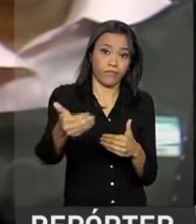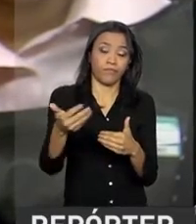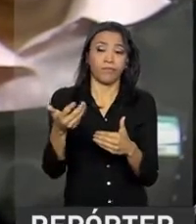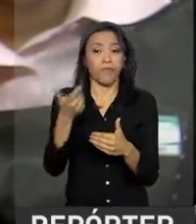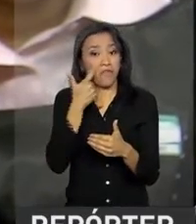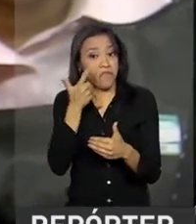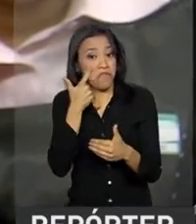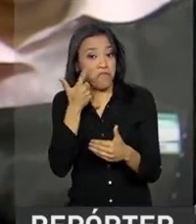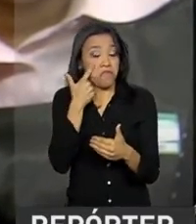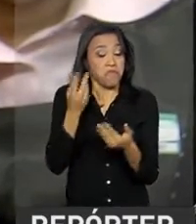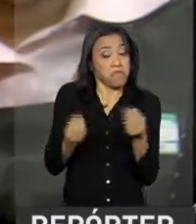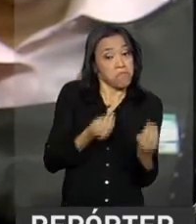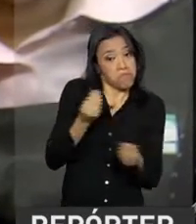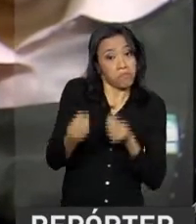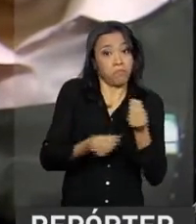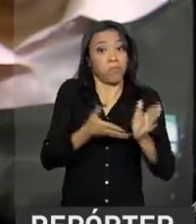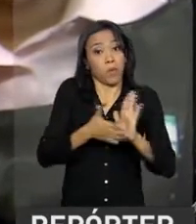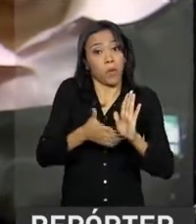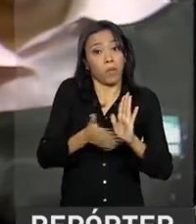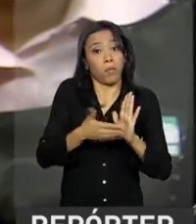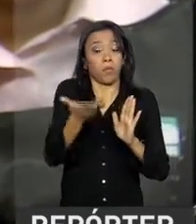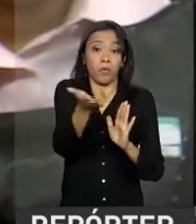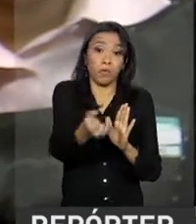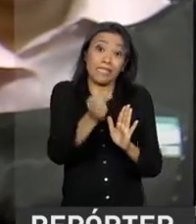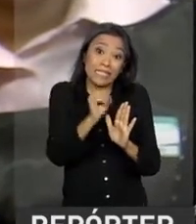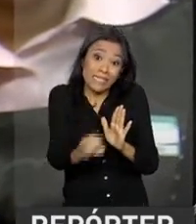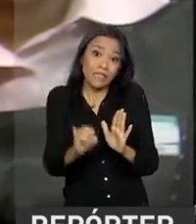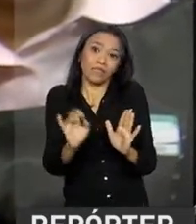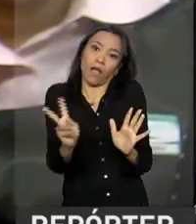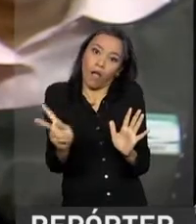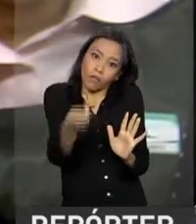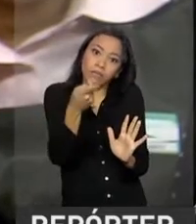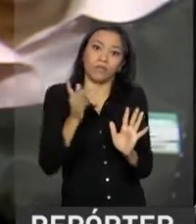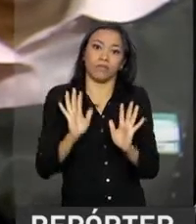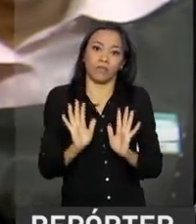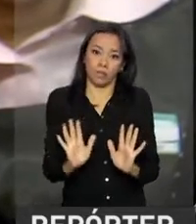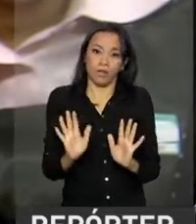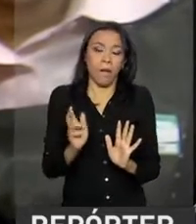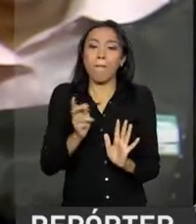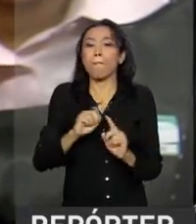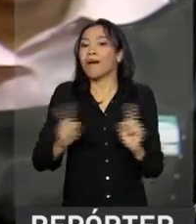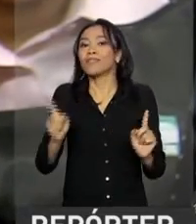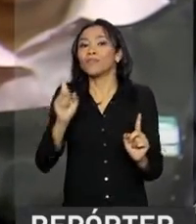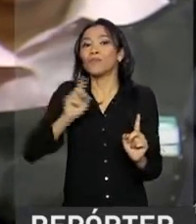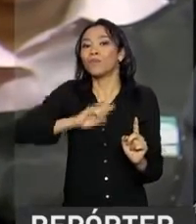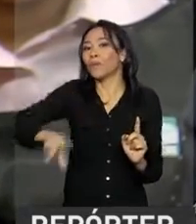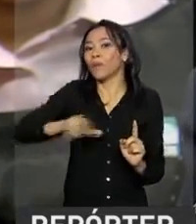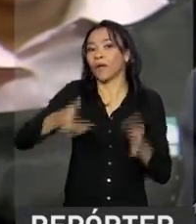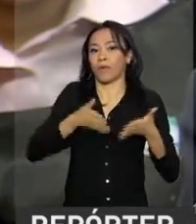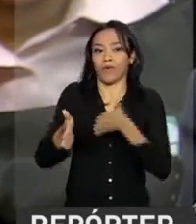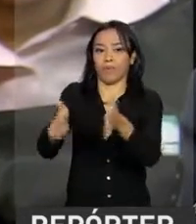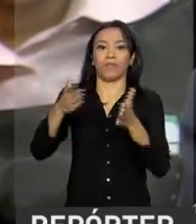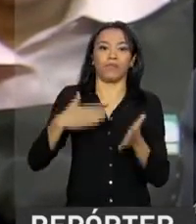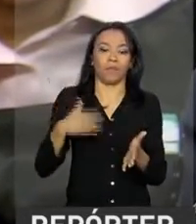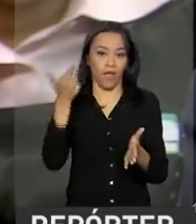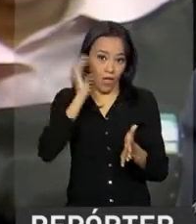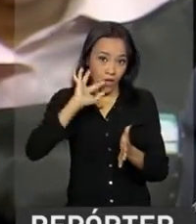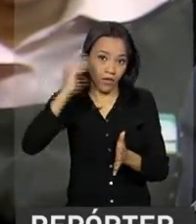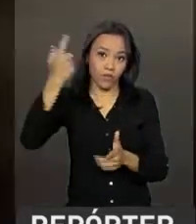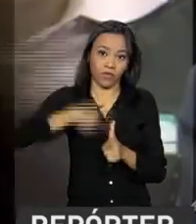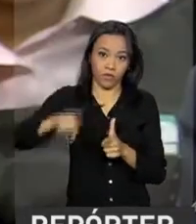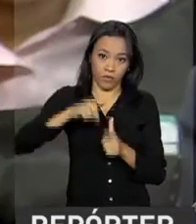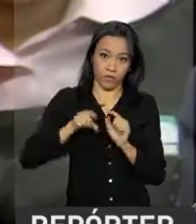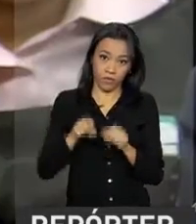seremos levados a propor isso ao Congresso, se absolutamente necessário. Mas não é o caminho para resolver o problema estrutural de forma